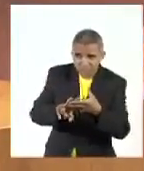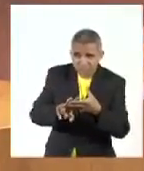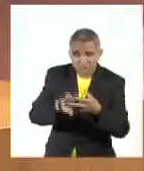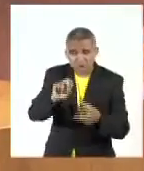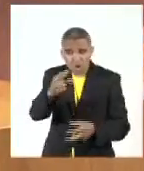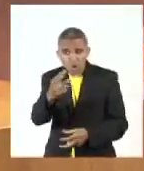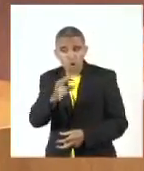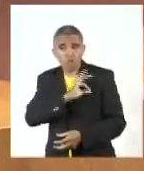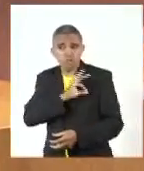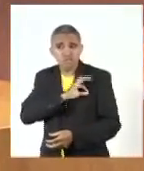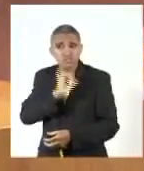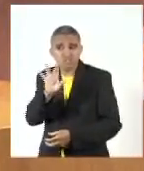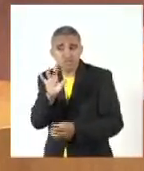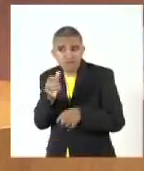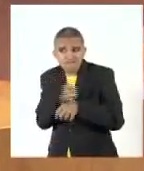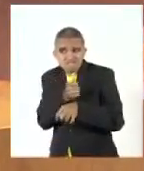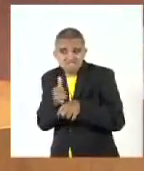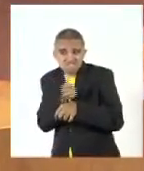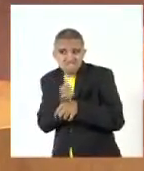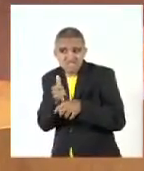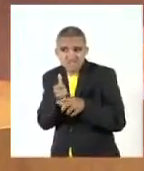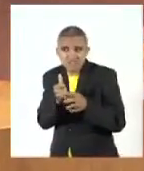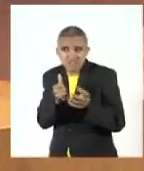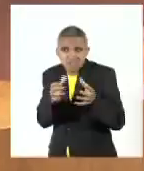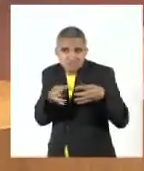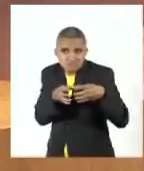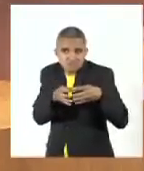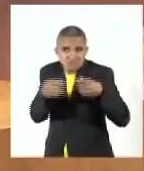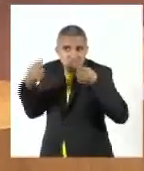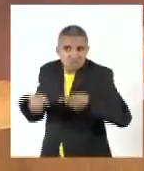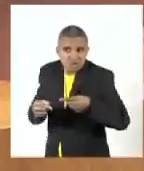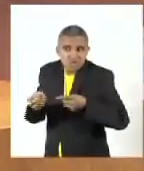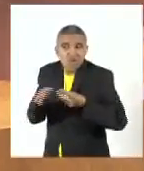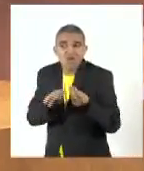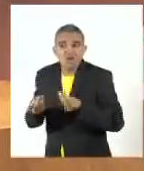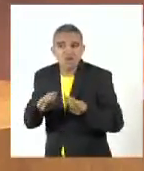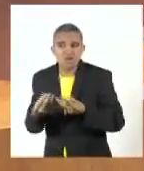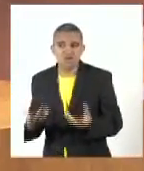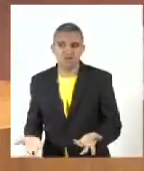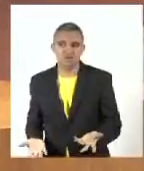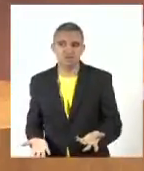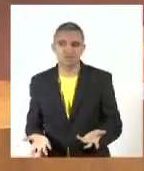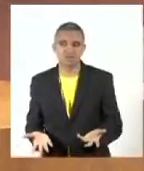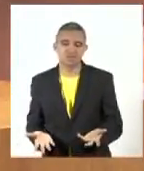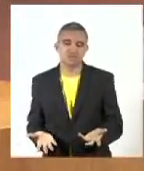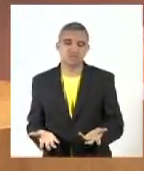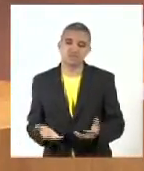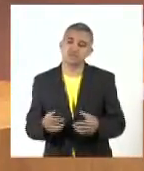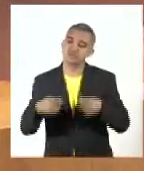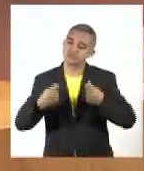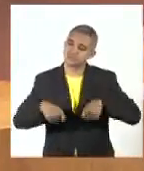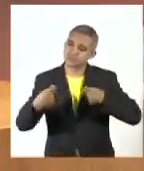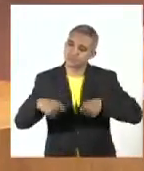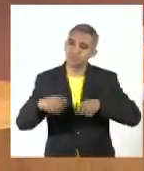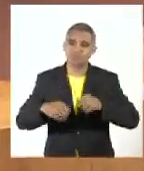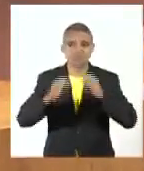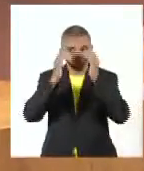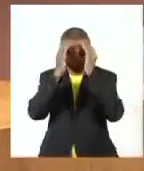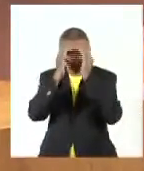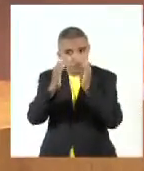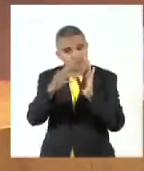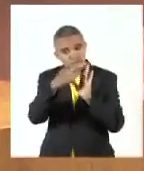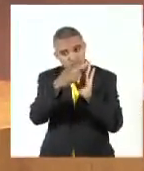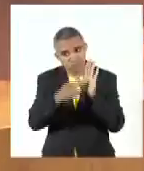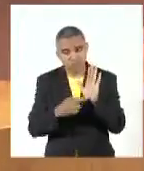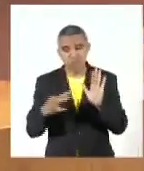têm interesse? Então, se não for para cumprir aquilo que é para ser cumprido, que comece a